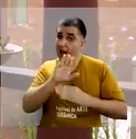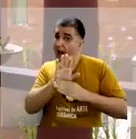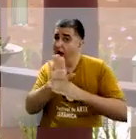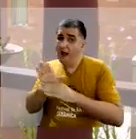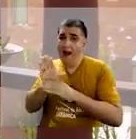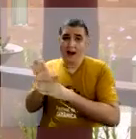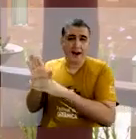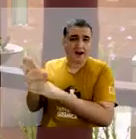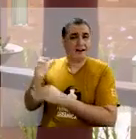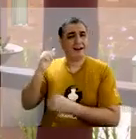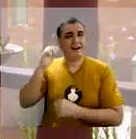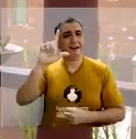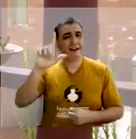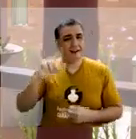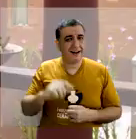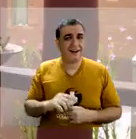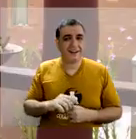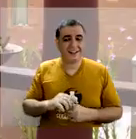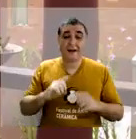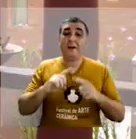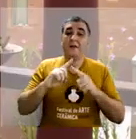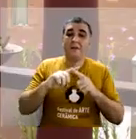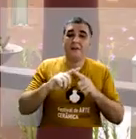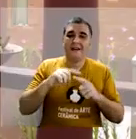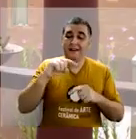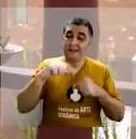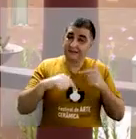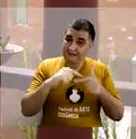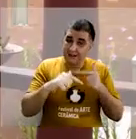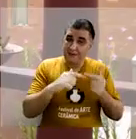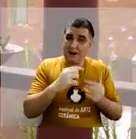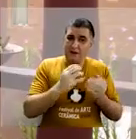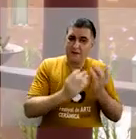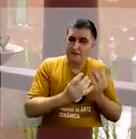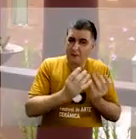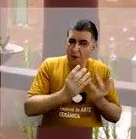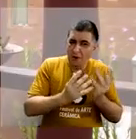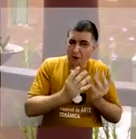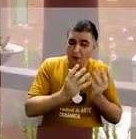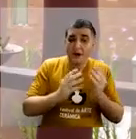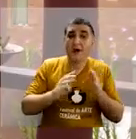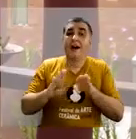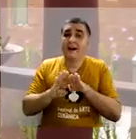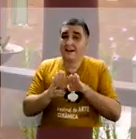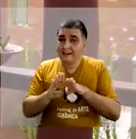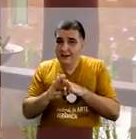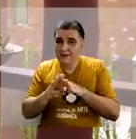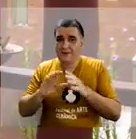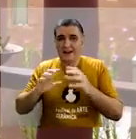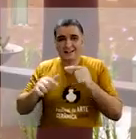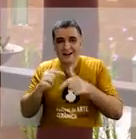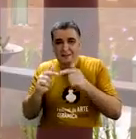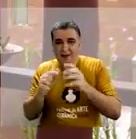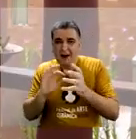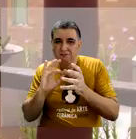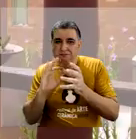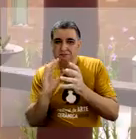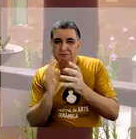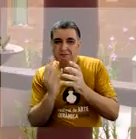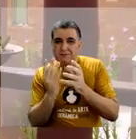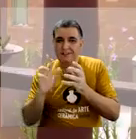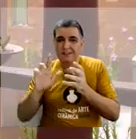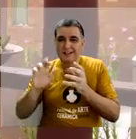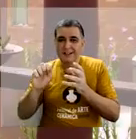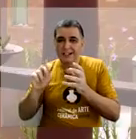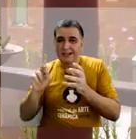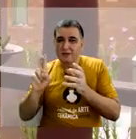Cunha, mas no contexto da cerâmica de Cunha, sem dúvida alguma, nós agregamos valor, tanto na alta temperatura como no raku, do qual